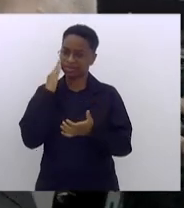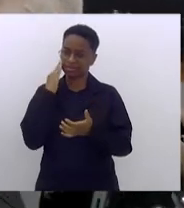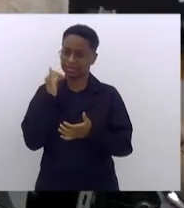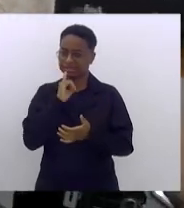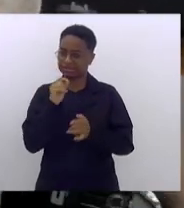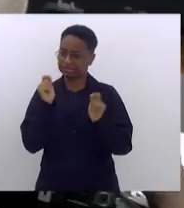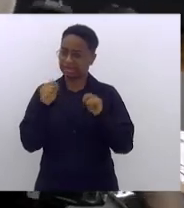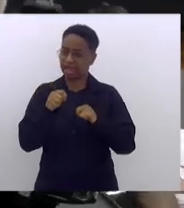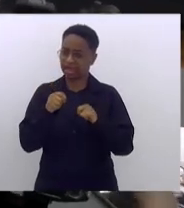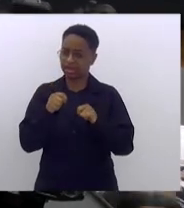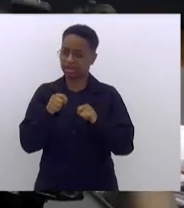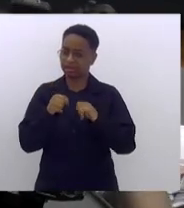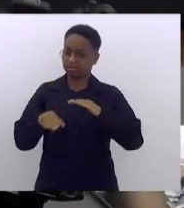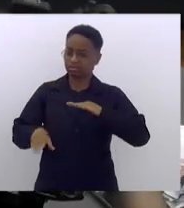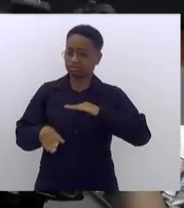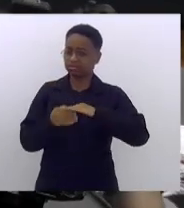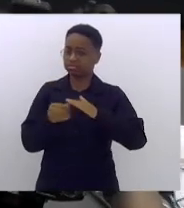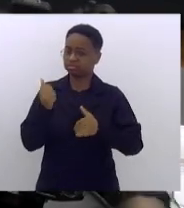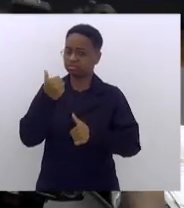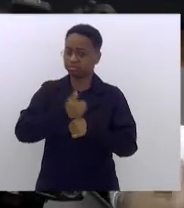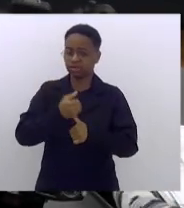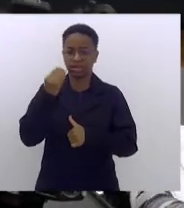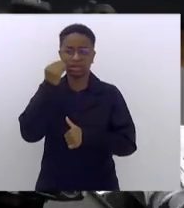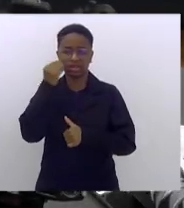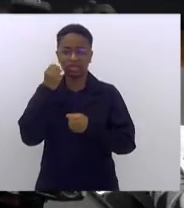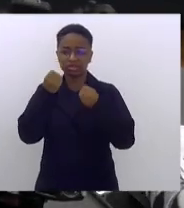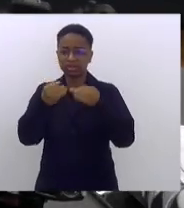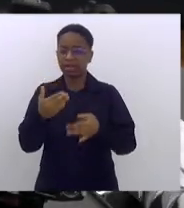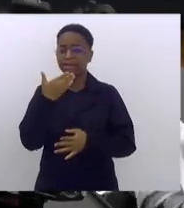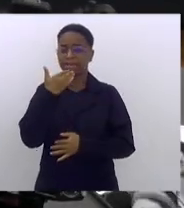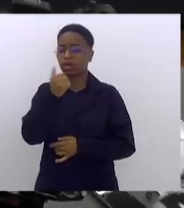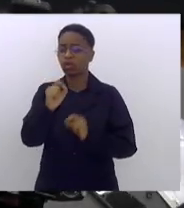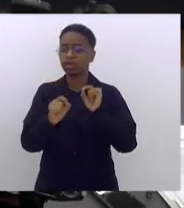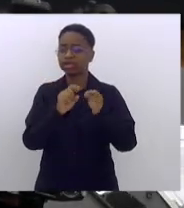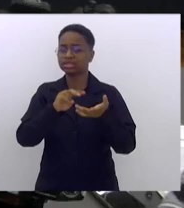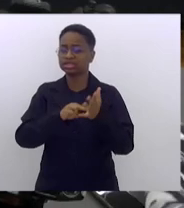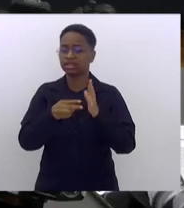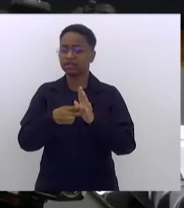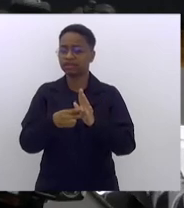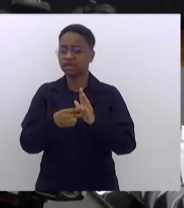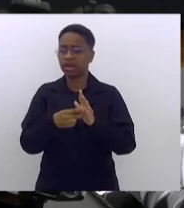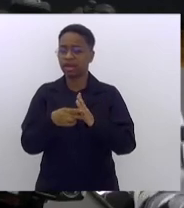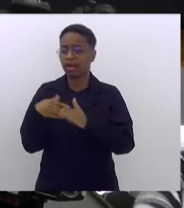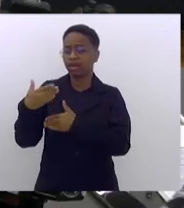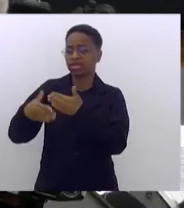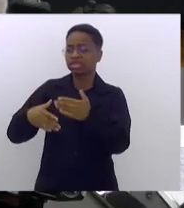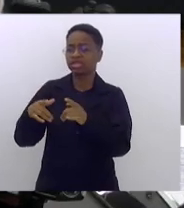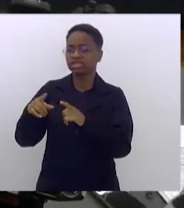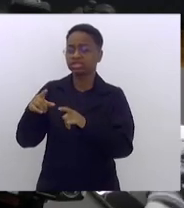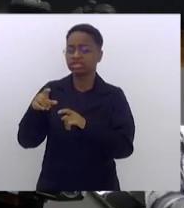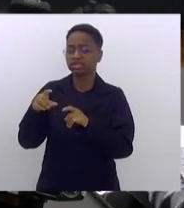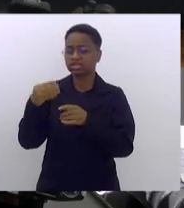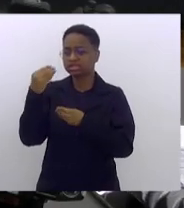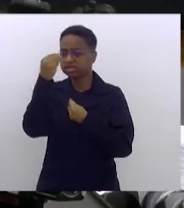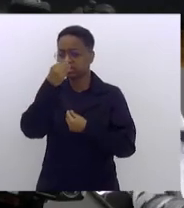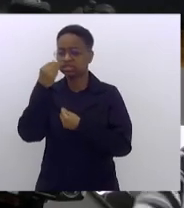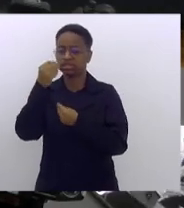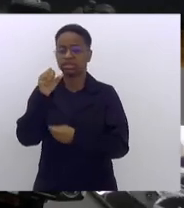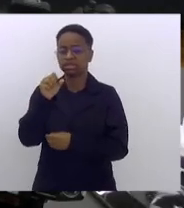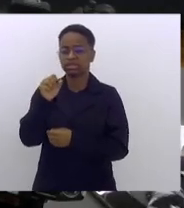apresentar uma subemenda para definir melhor o que seria sexualização precoce. Explico por quê. Né?